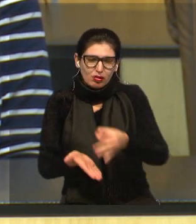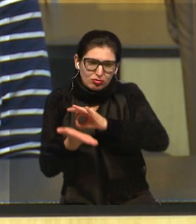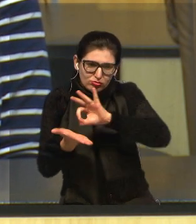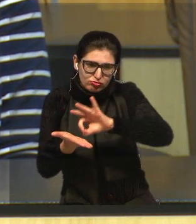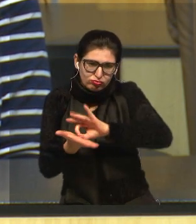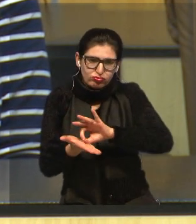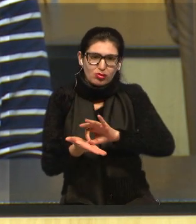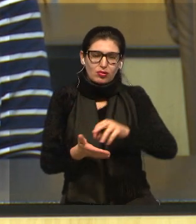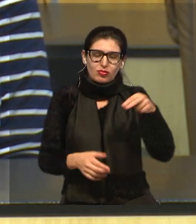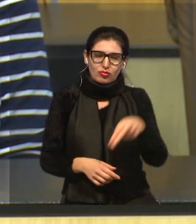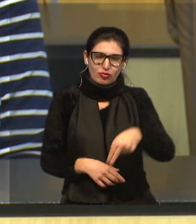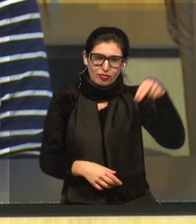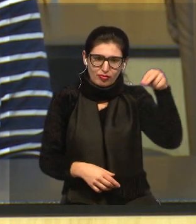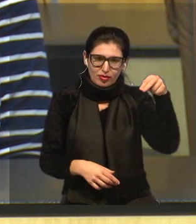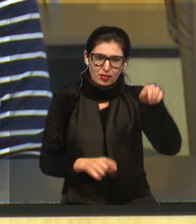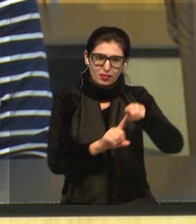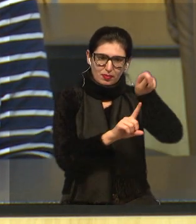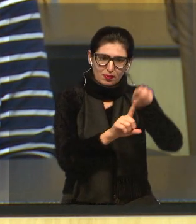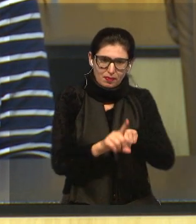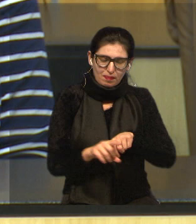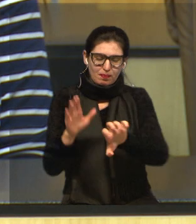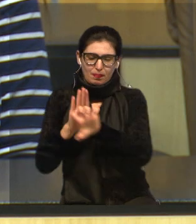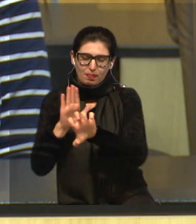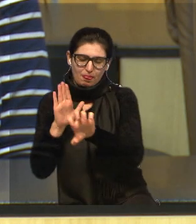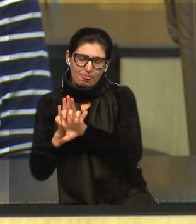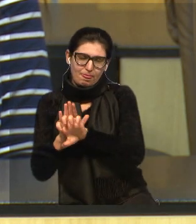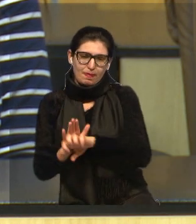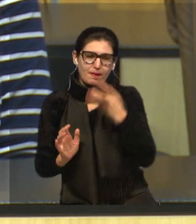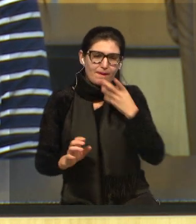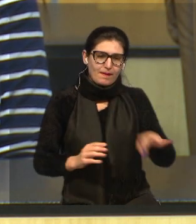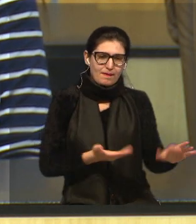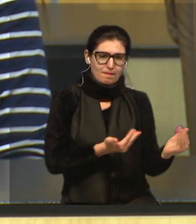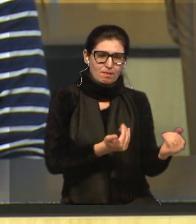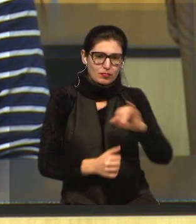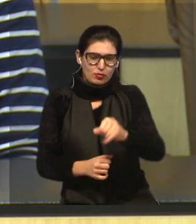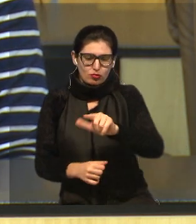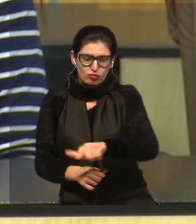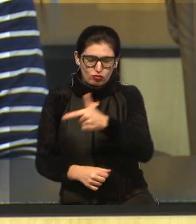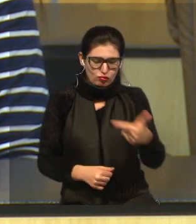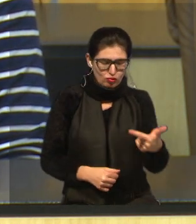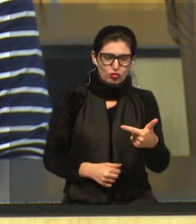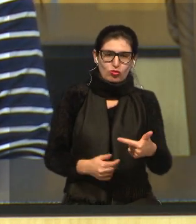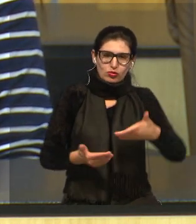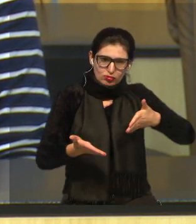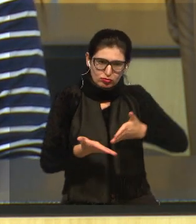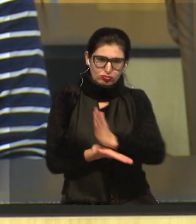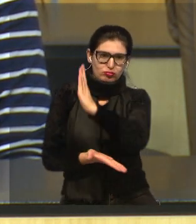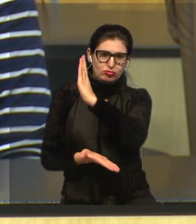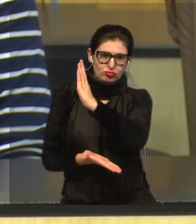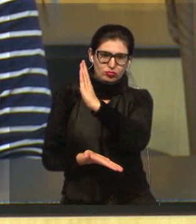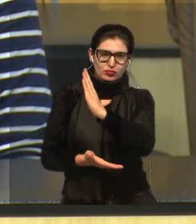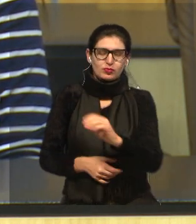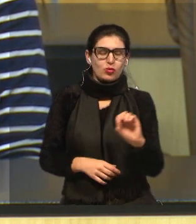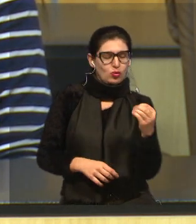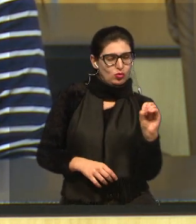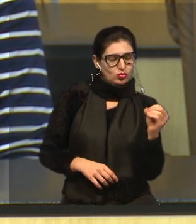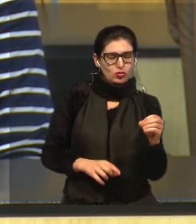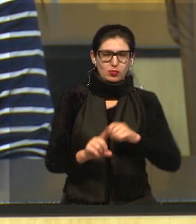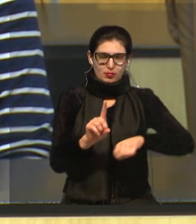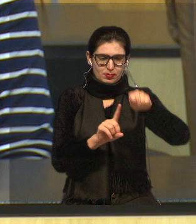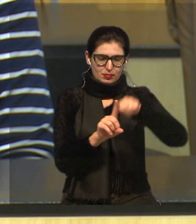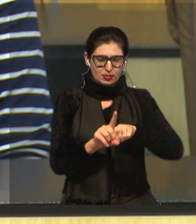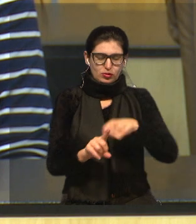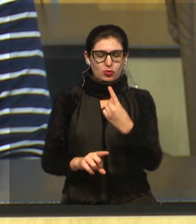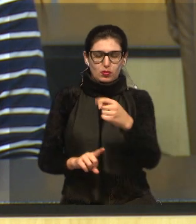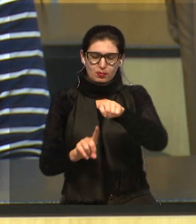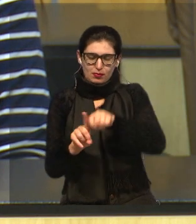novembro. O Estatuto da Criança e do Adolescente é de julho. Ela entrou em vigor 90 dias após, portanto, em outubro. Um